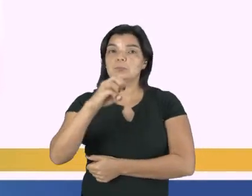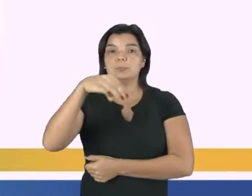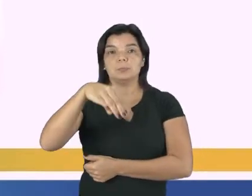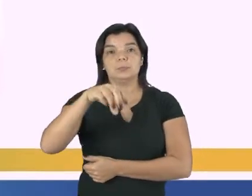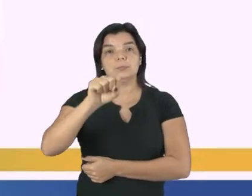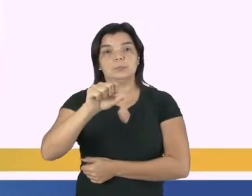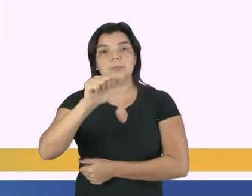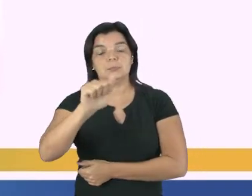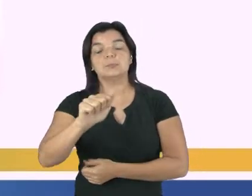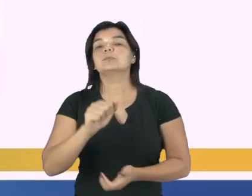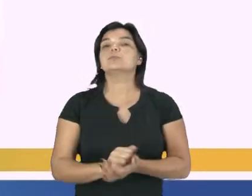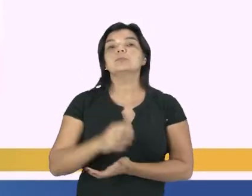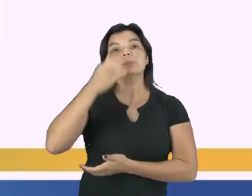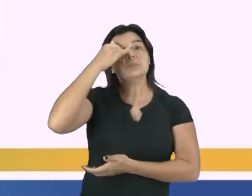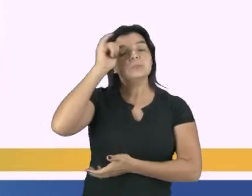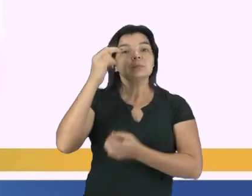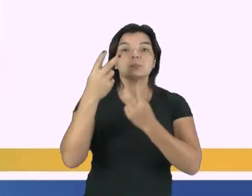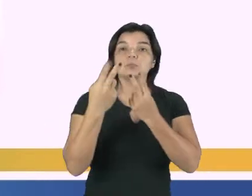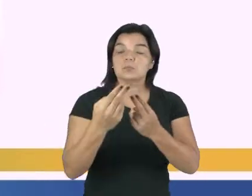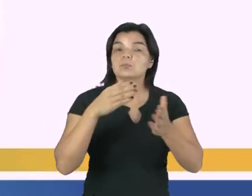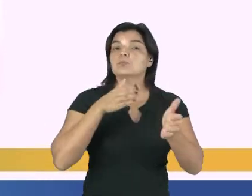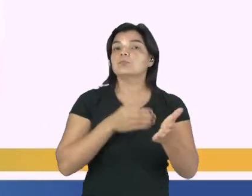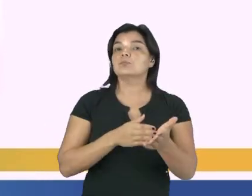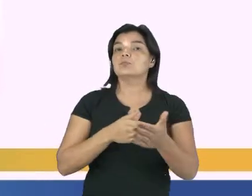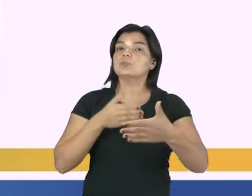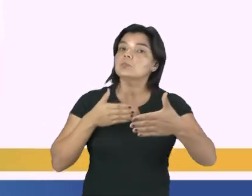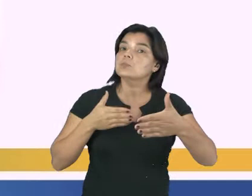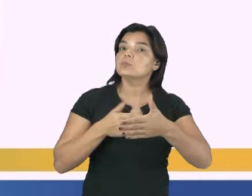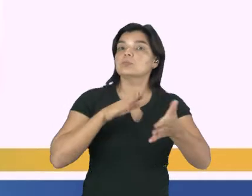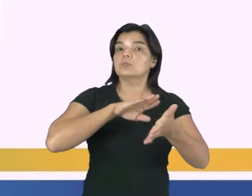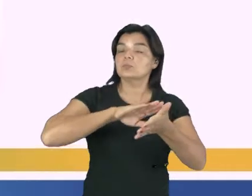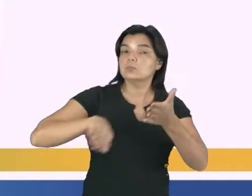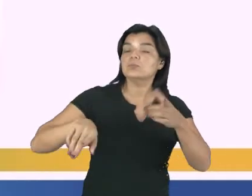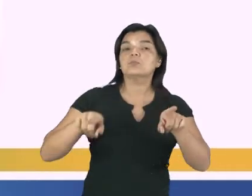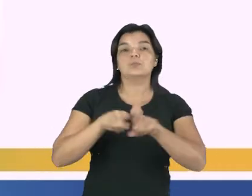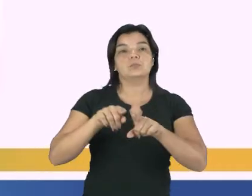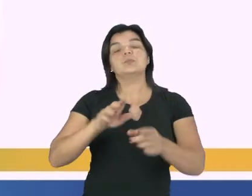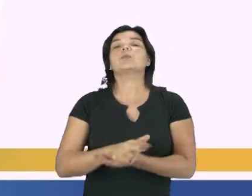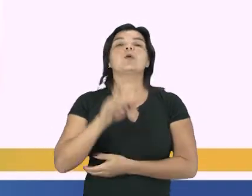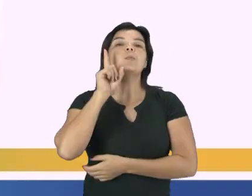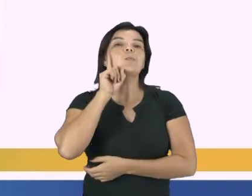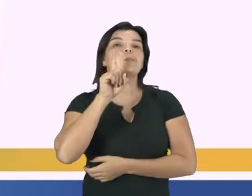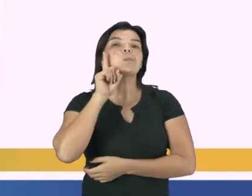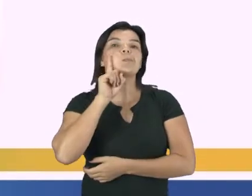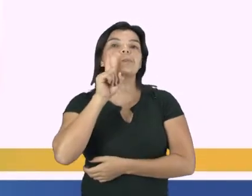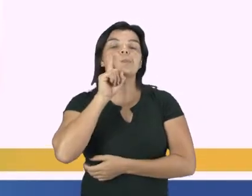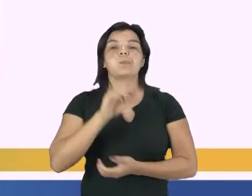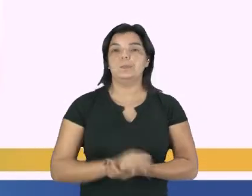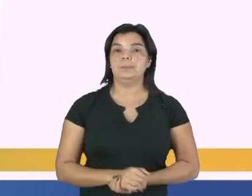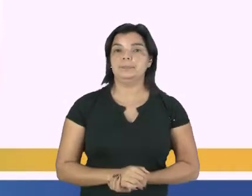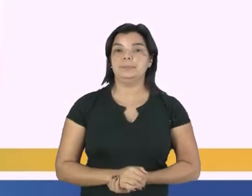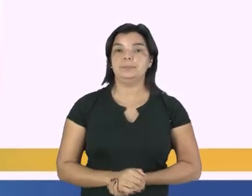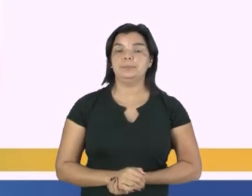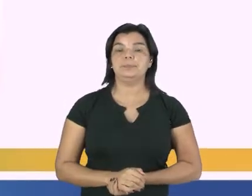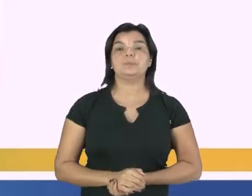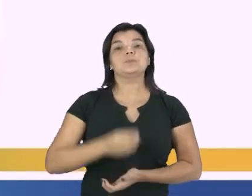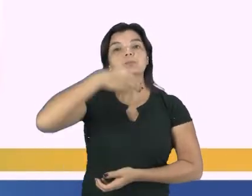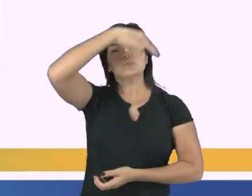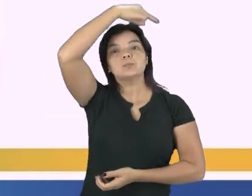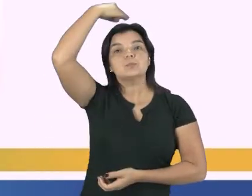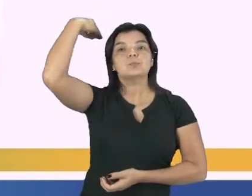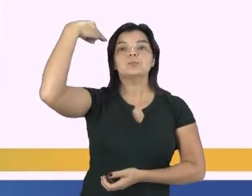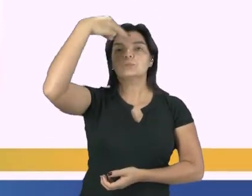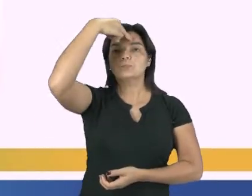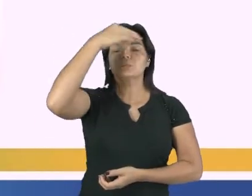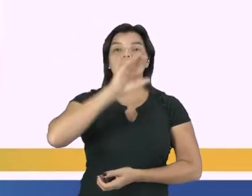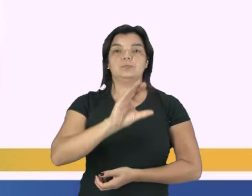USMCA, mas que a ideia é a mesma, abolir as barreiras entre Estados Unidos, ou do meio aí na figurinha o México,